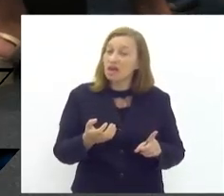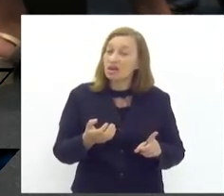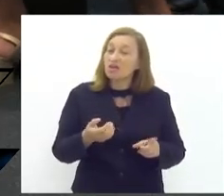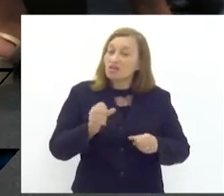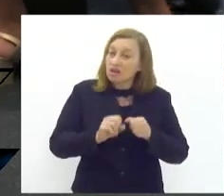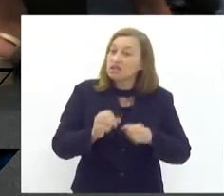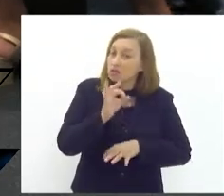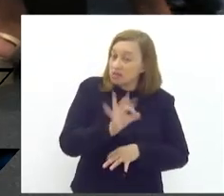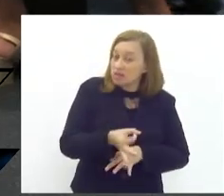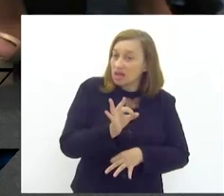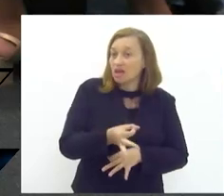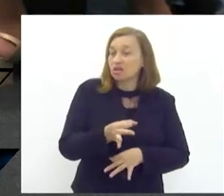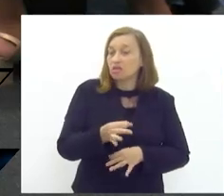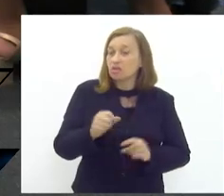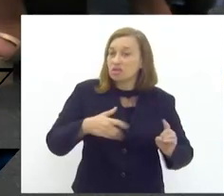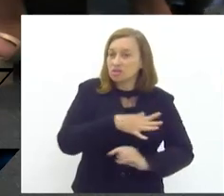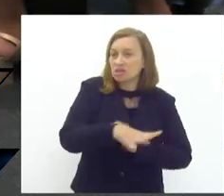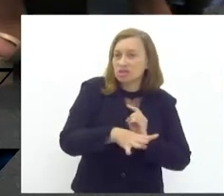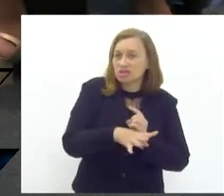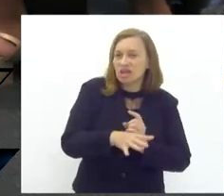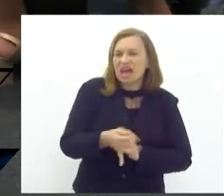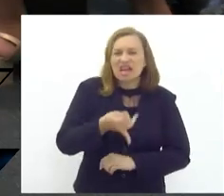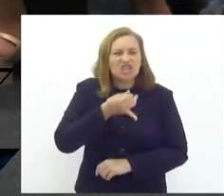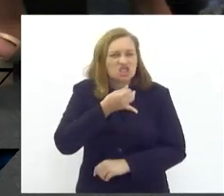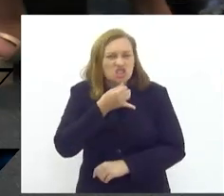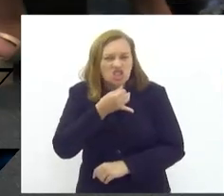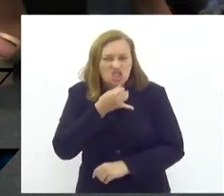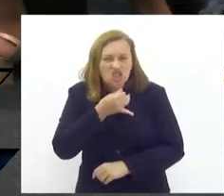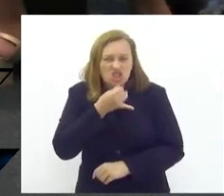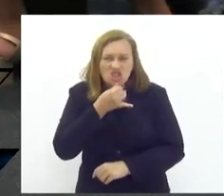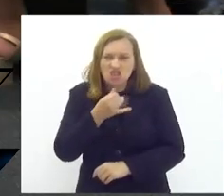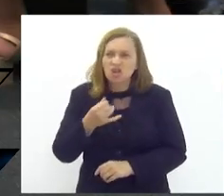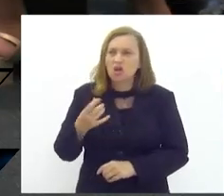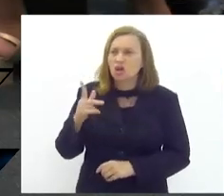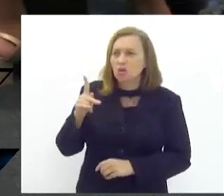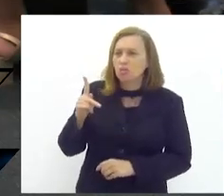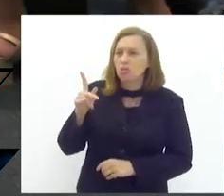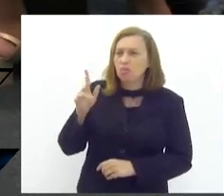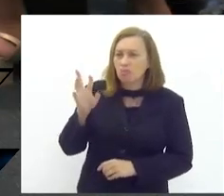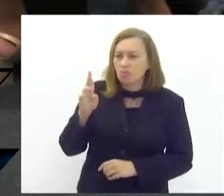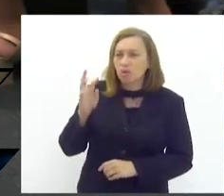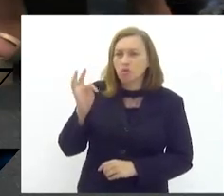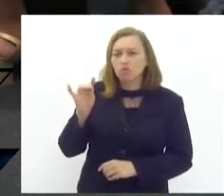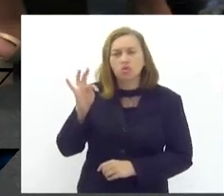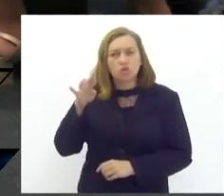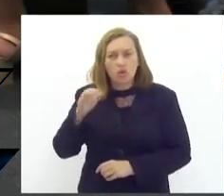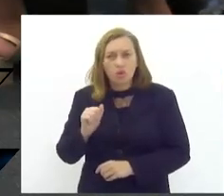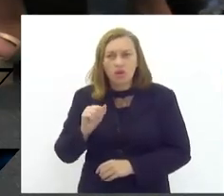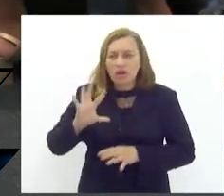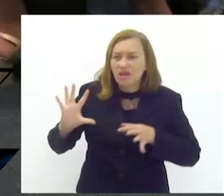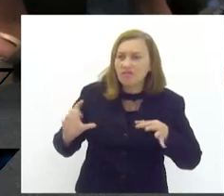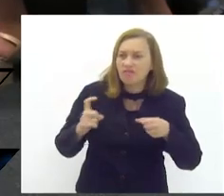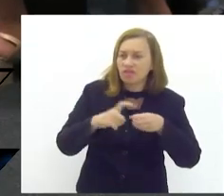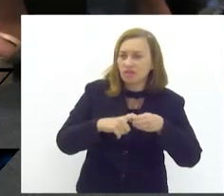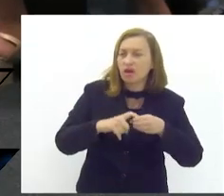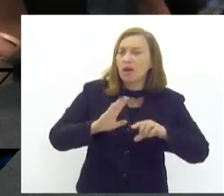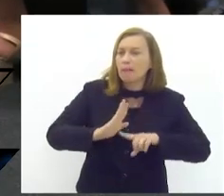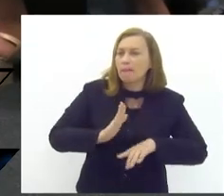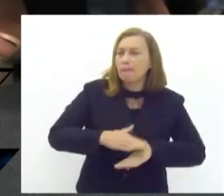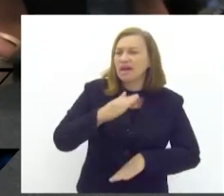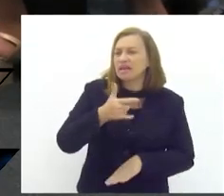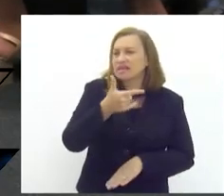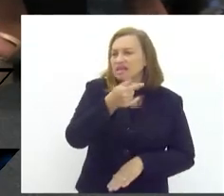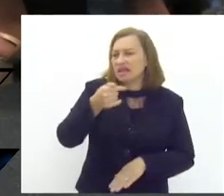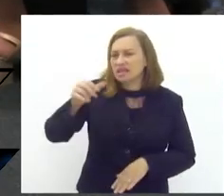sociedade um lugar melhor a menstrite produtora da onde Pois é vinculado tem mais de 700 milhões